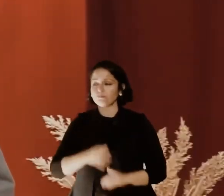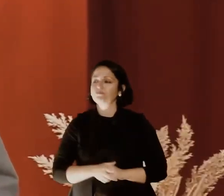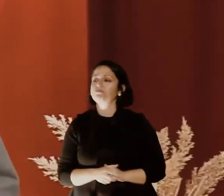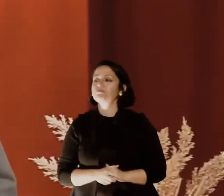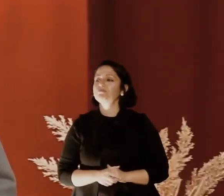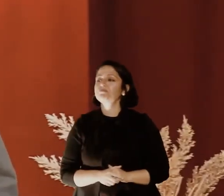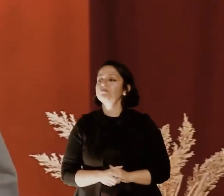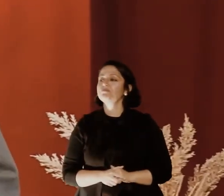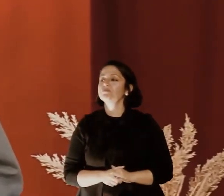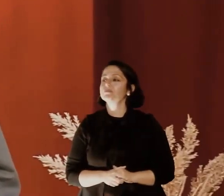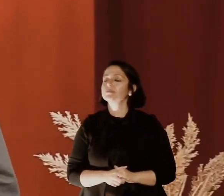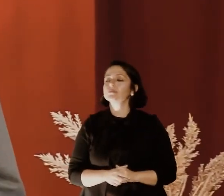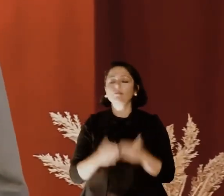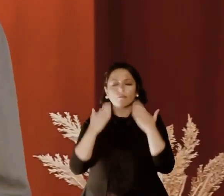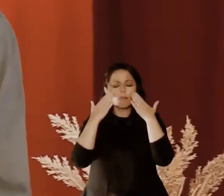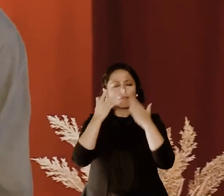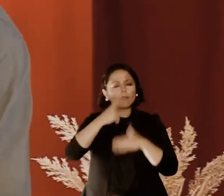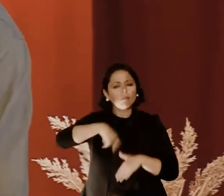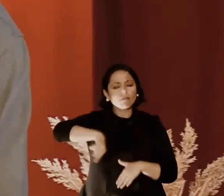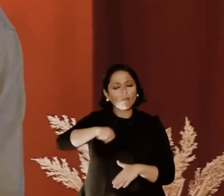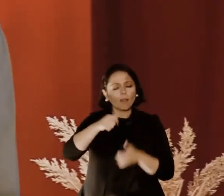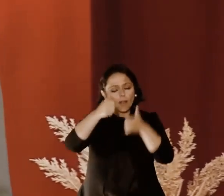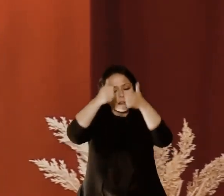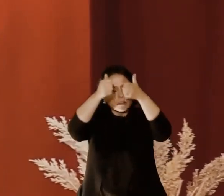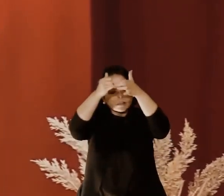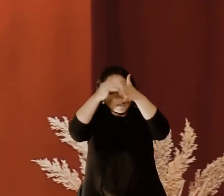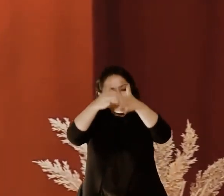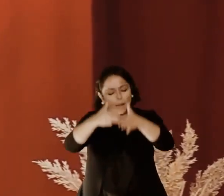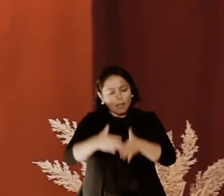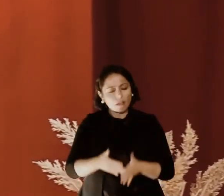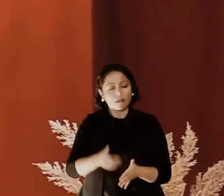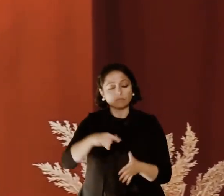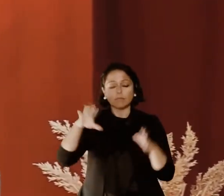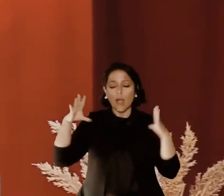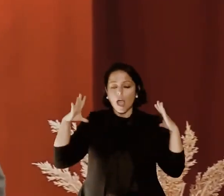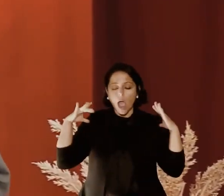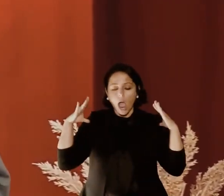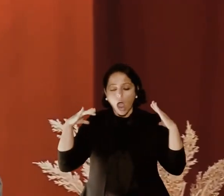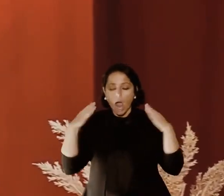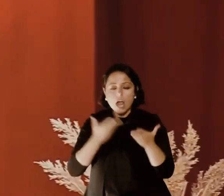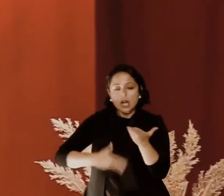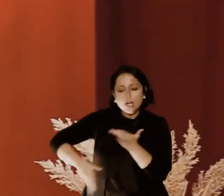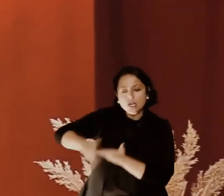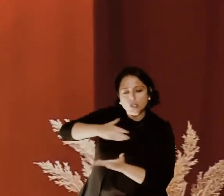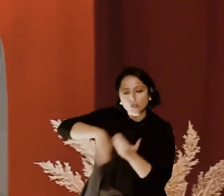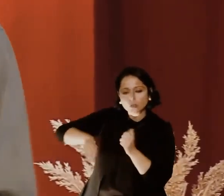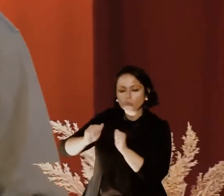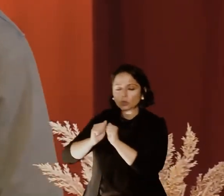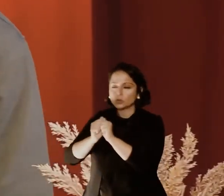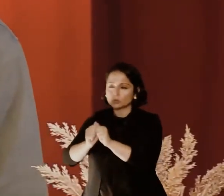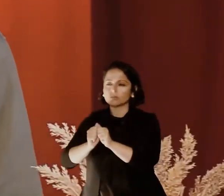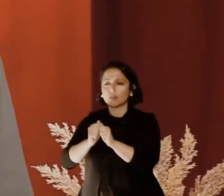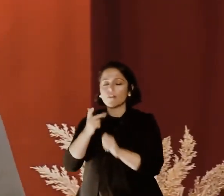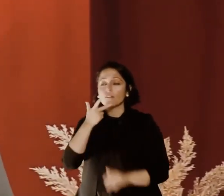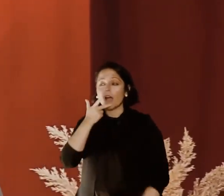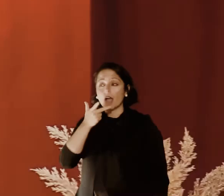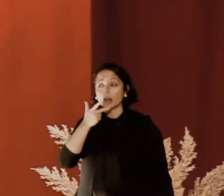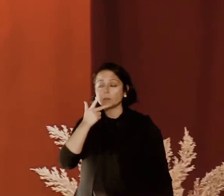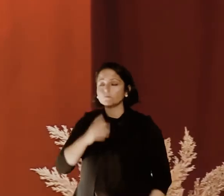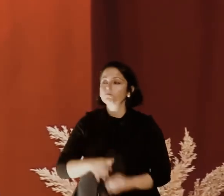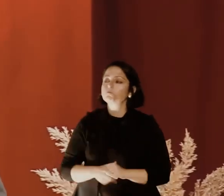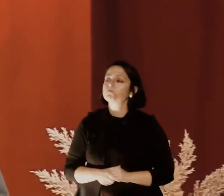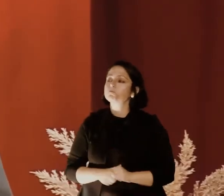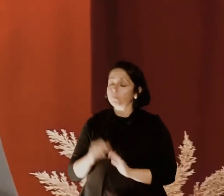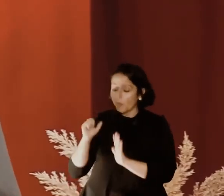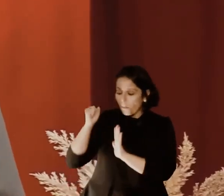20, apresenta a narrativa dos anjos com os pastores. Diz assim a palavra de